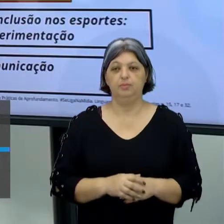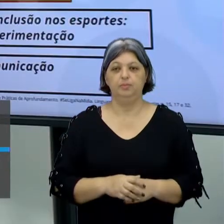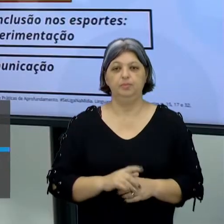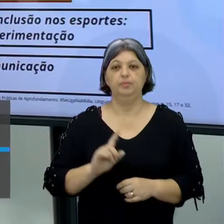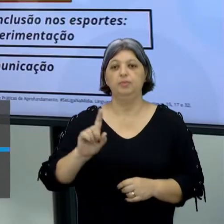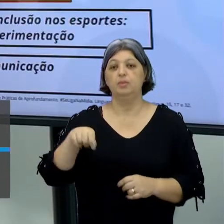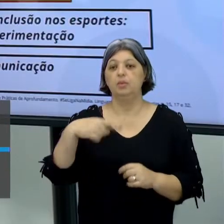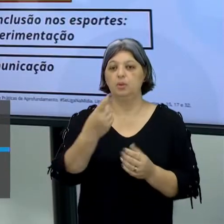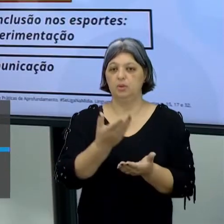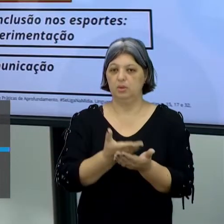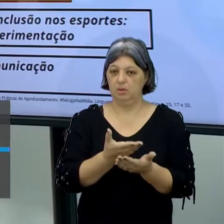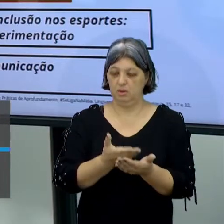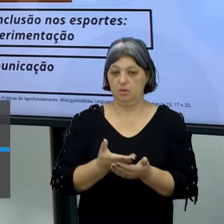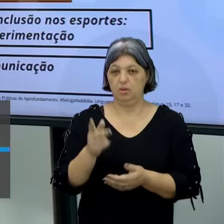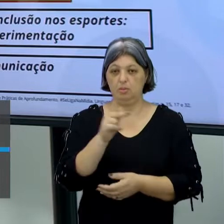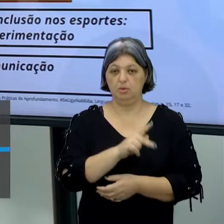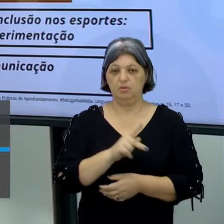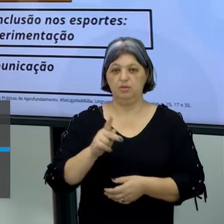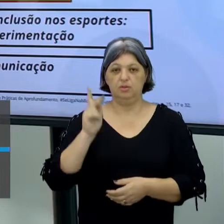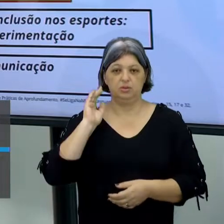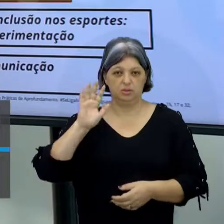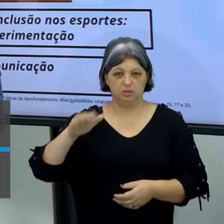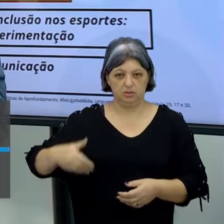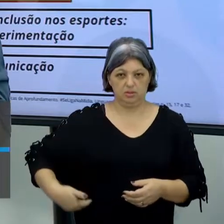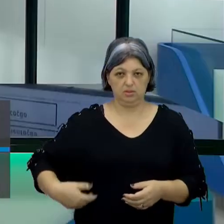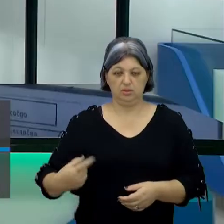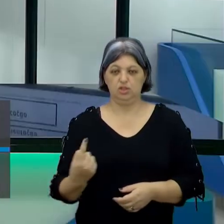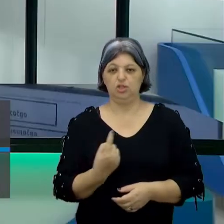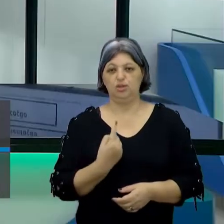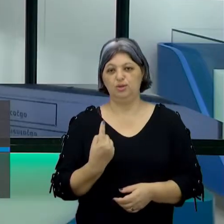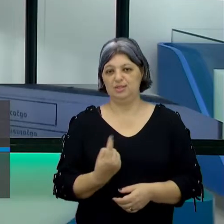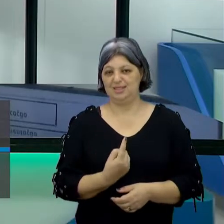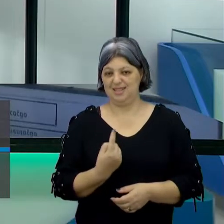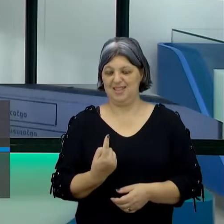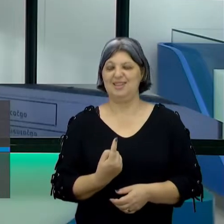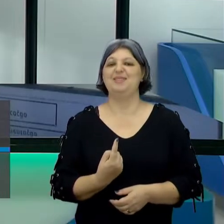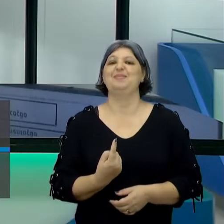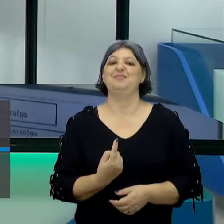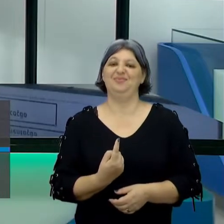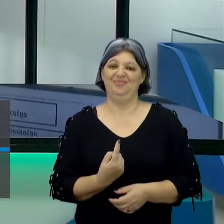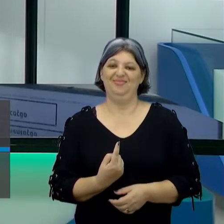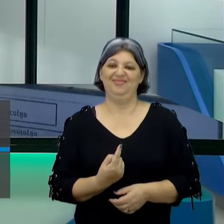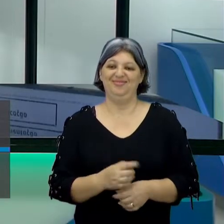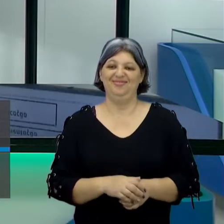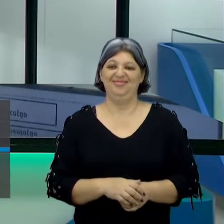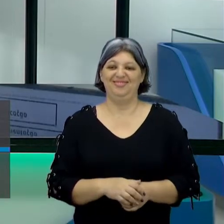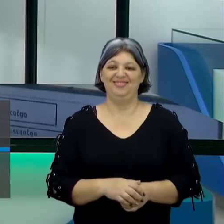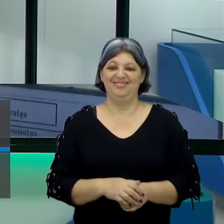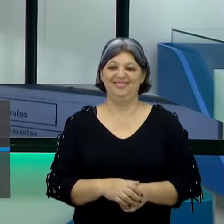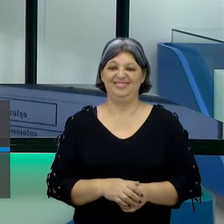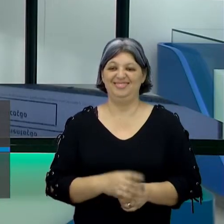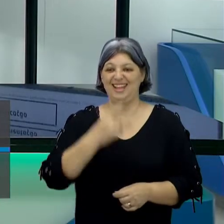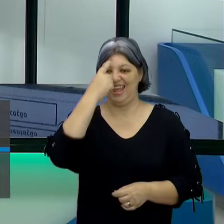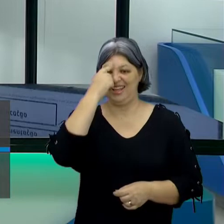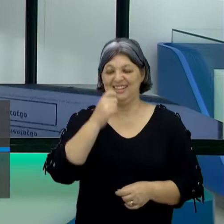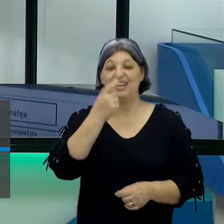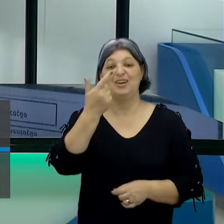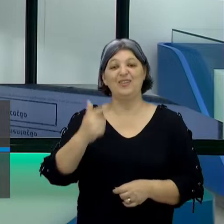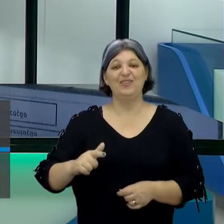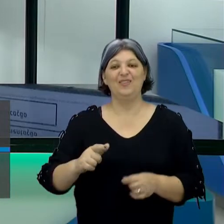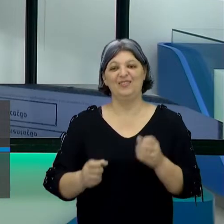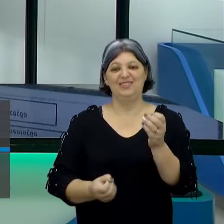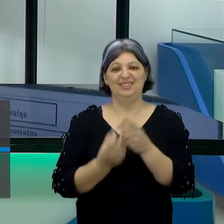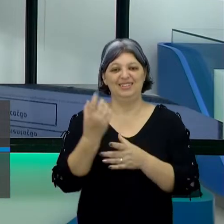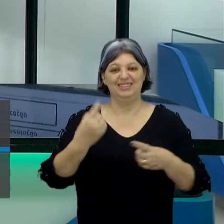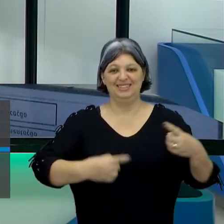aula, a professora Tayana vai estar sozinha. Olha, isso é legal, só porque a desafio. ideia é trazer mesmo outro debate, outro olhar. Olha o desafio.